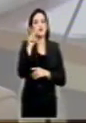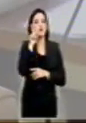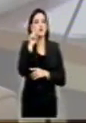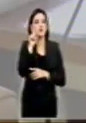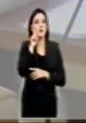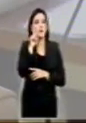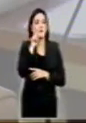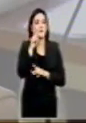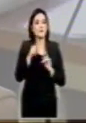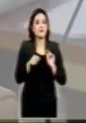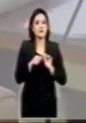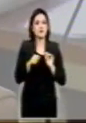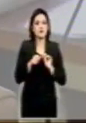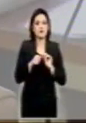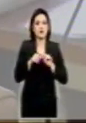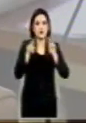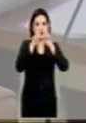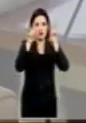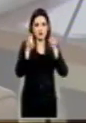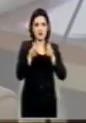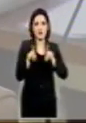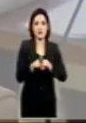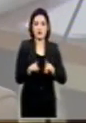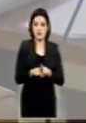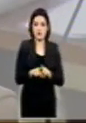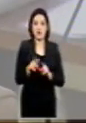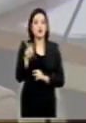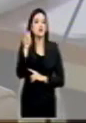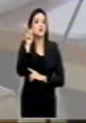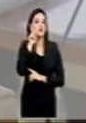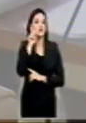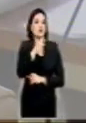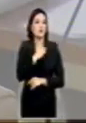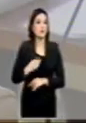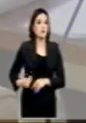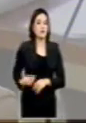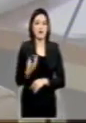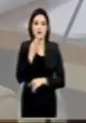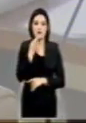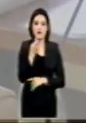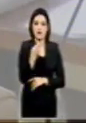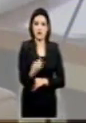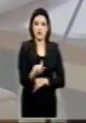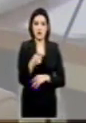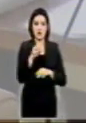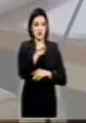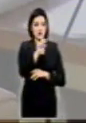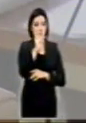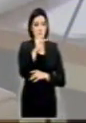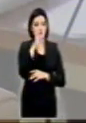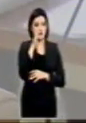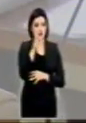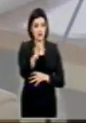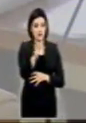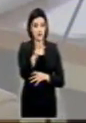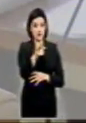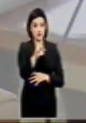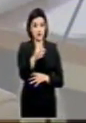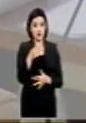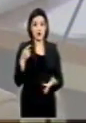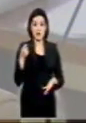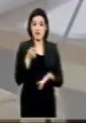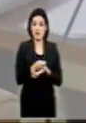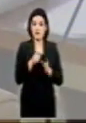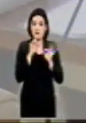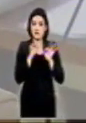sobre este tema. Sua Excelência assentou: a jurisprudência do Supremo Tribunal Federal afirma a ilicitude